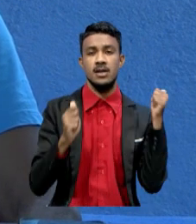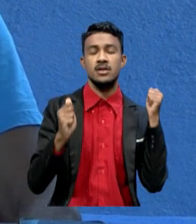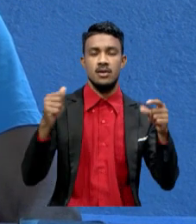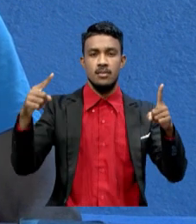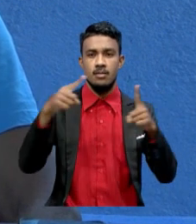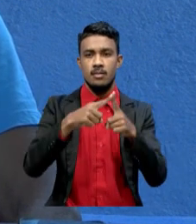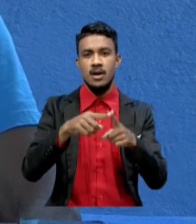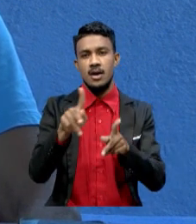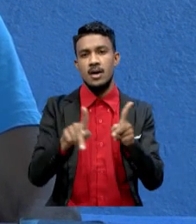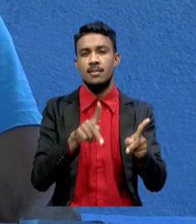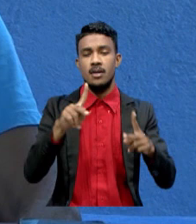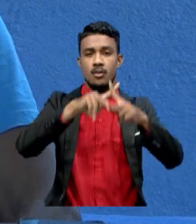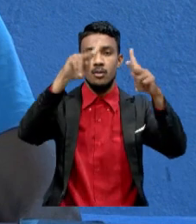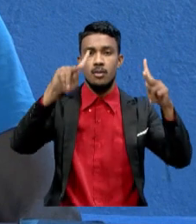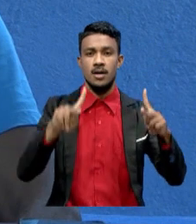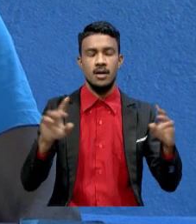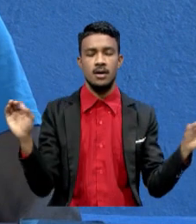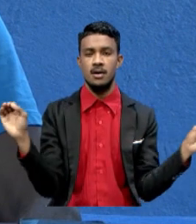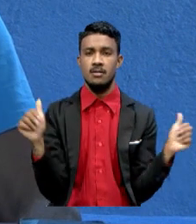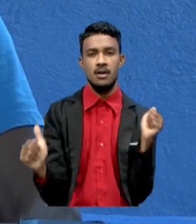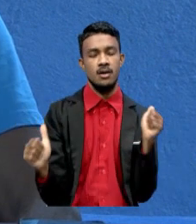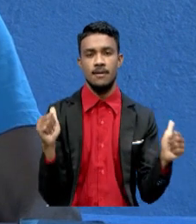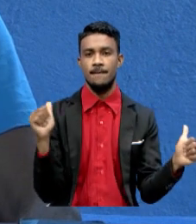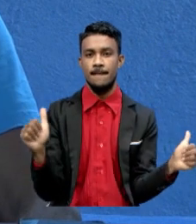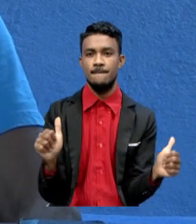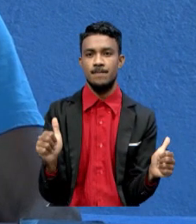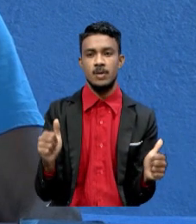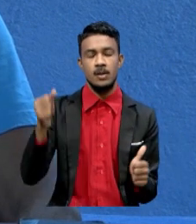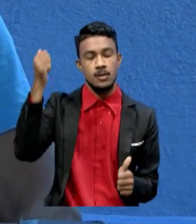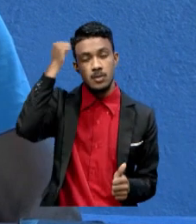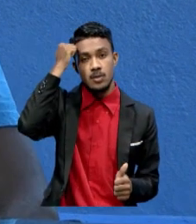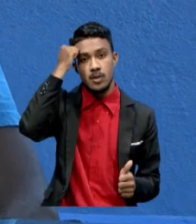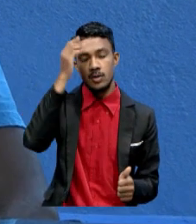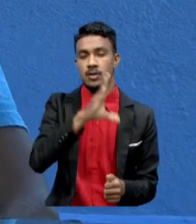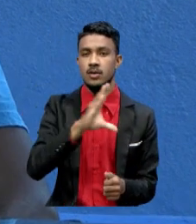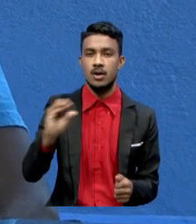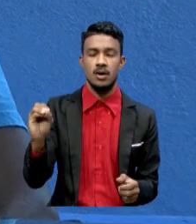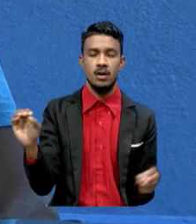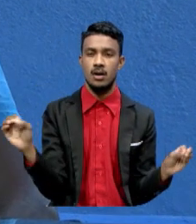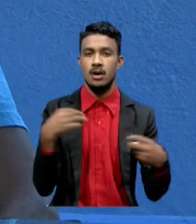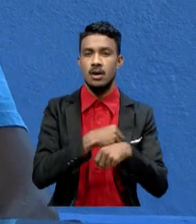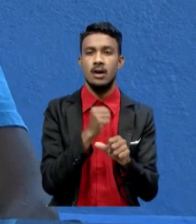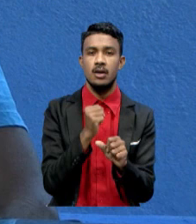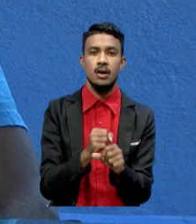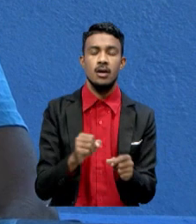san nakar itu la tu ir dala ne memang los regulah timo so halo kritika det